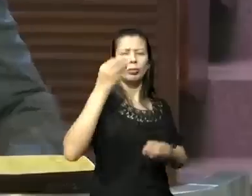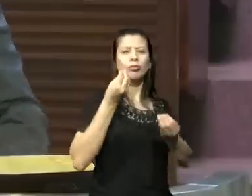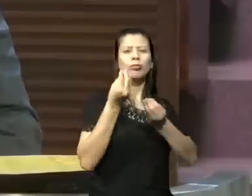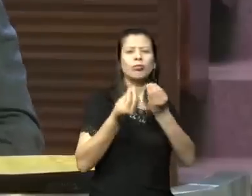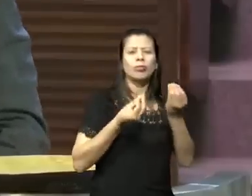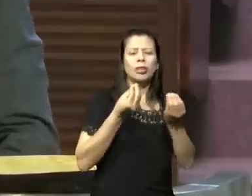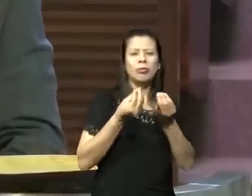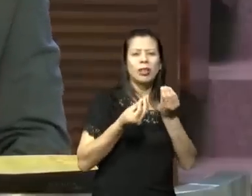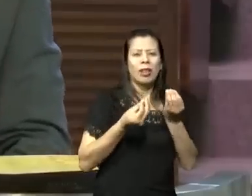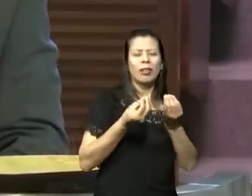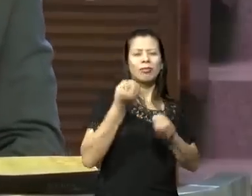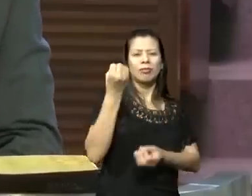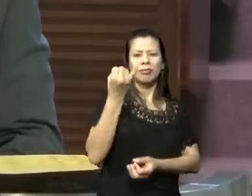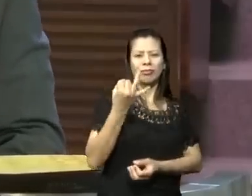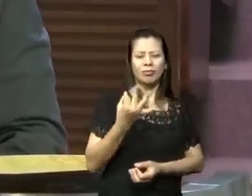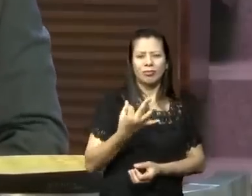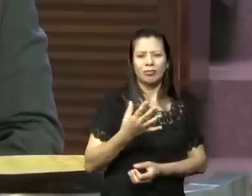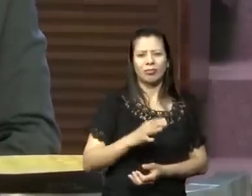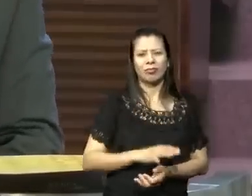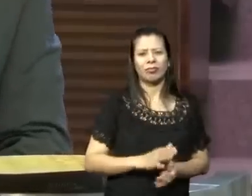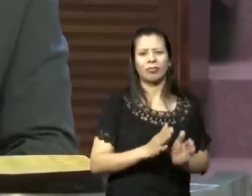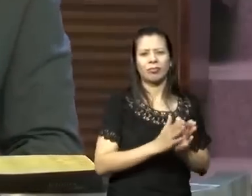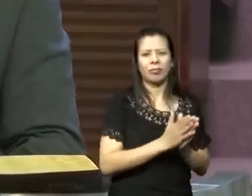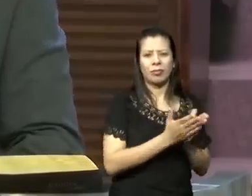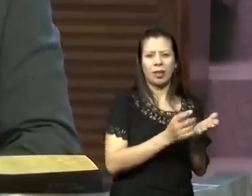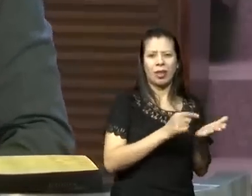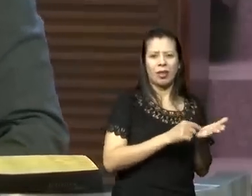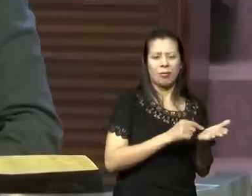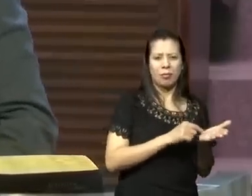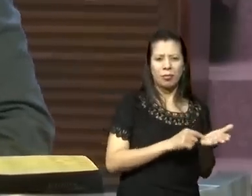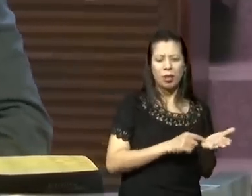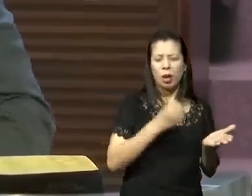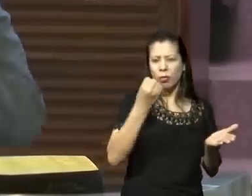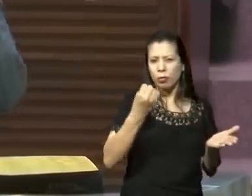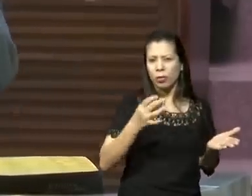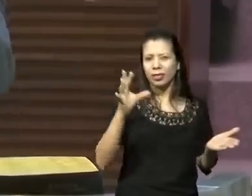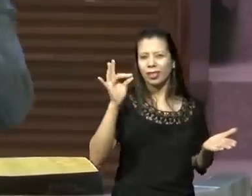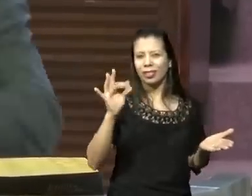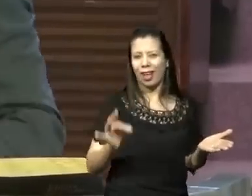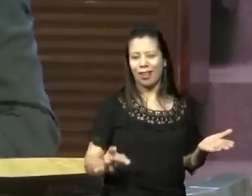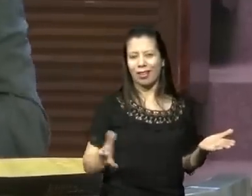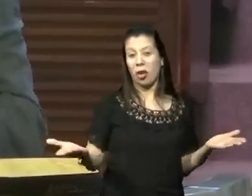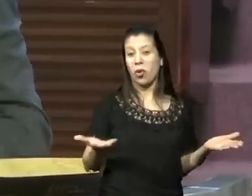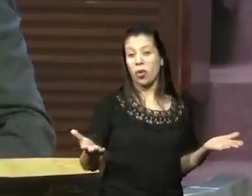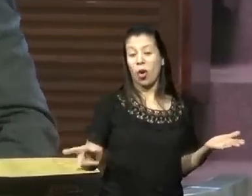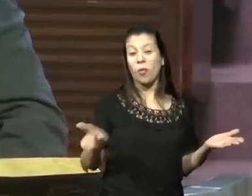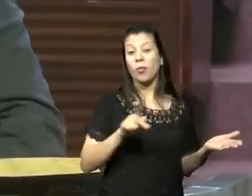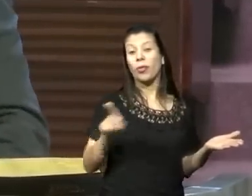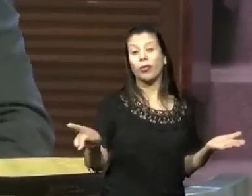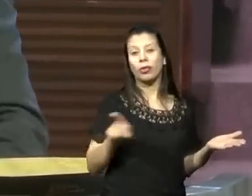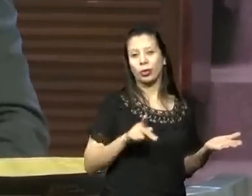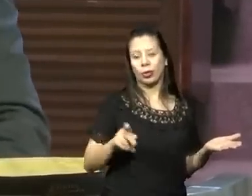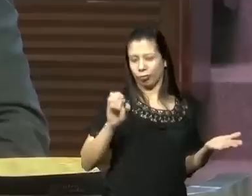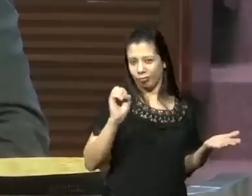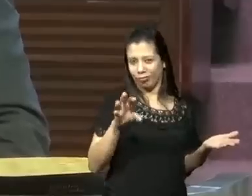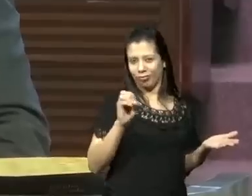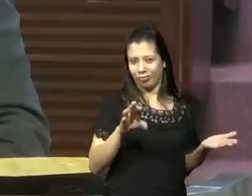eu vou dar uma de professor tá bom aqui preste bem atenção nisso